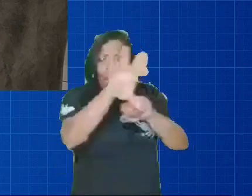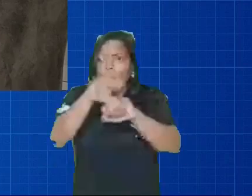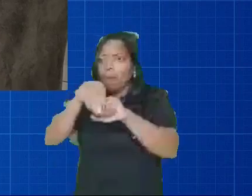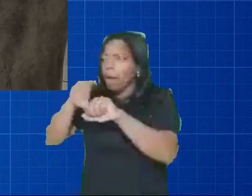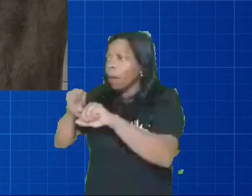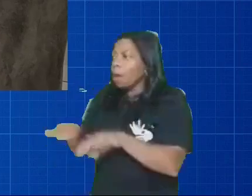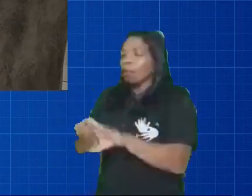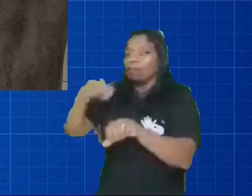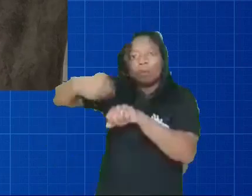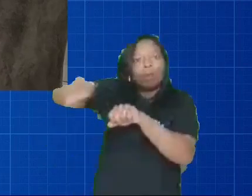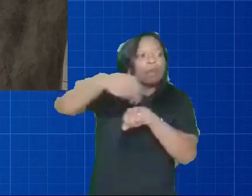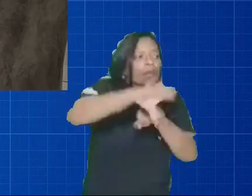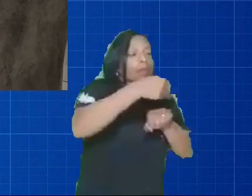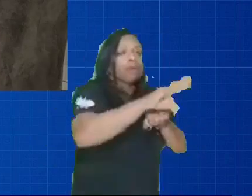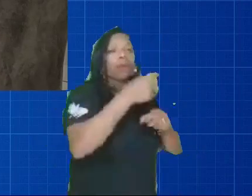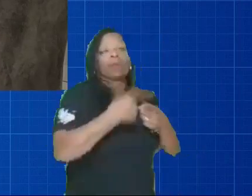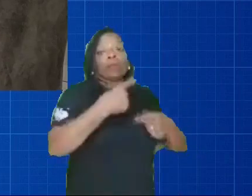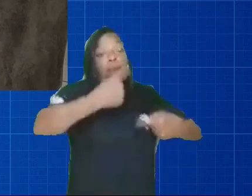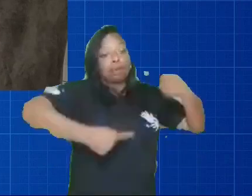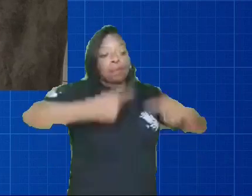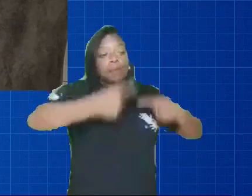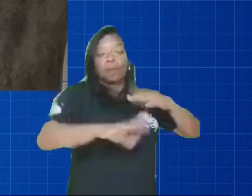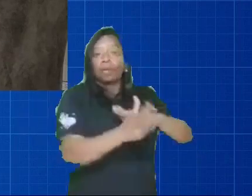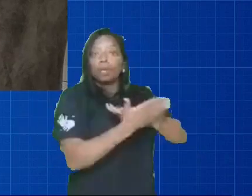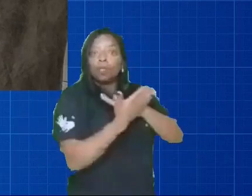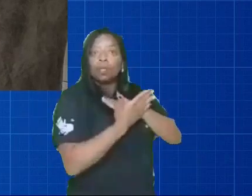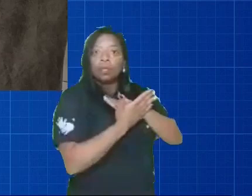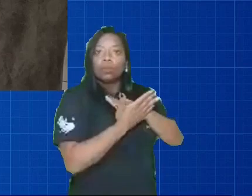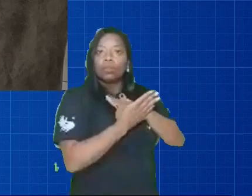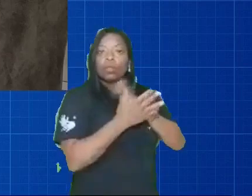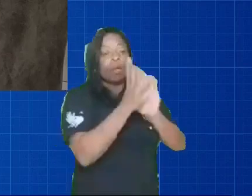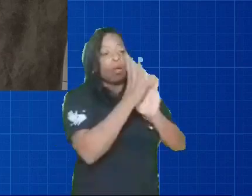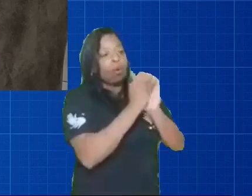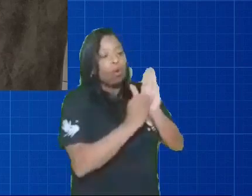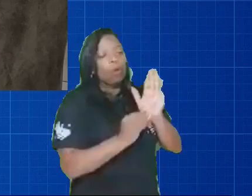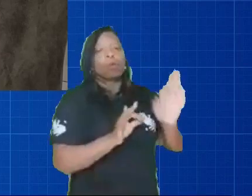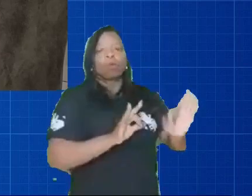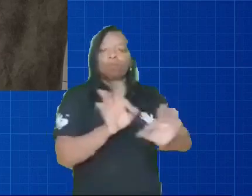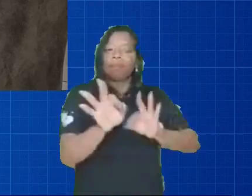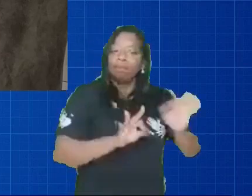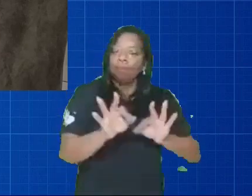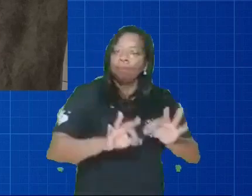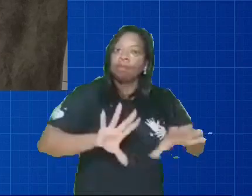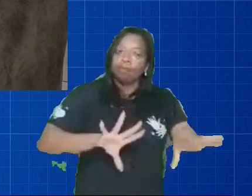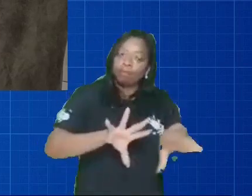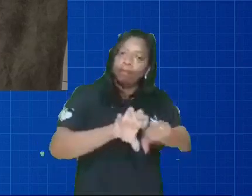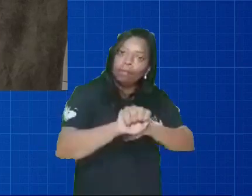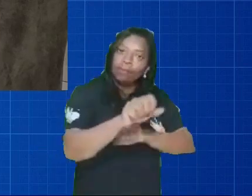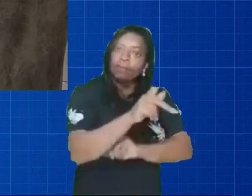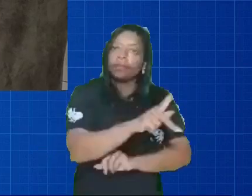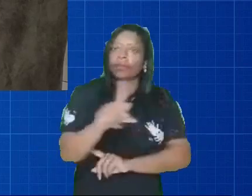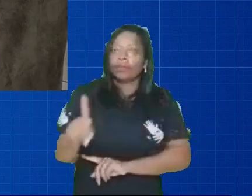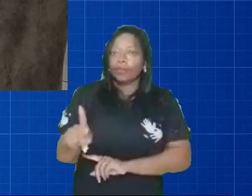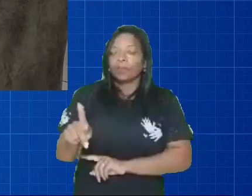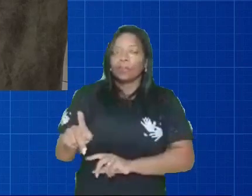através dessa política, né, a gente conseguiu colocar também no nosso currículo os planejamentos, formação de professores. Então, assim, uma visão